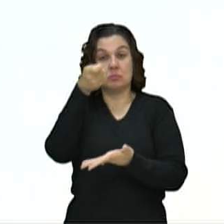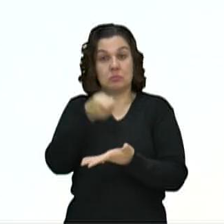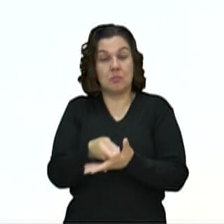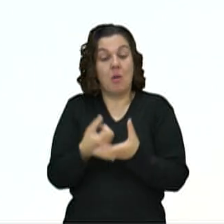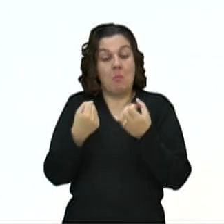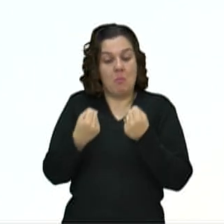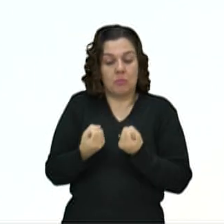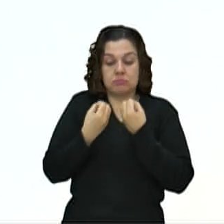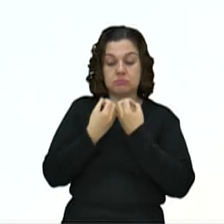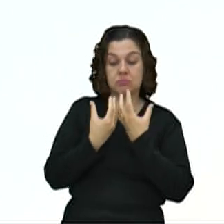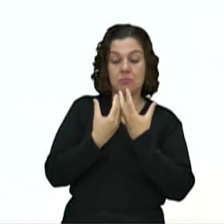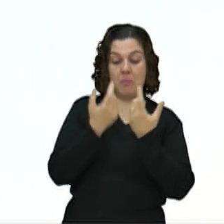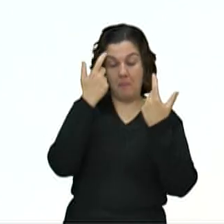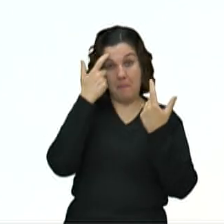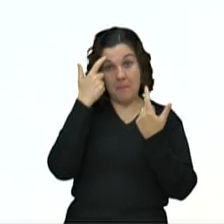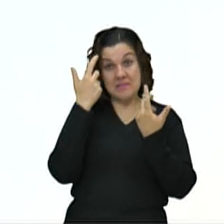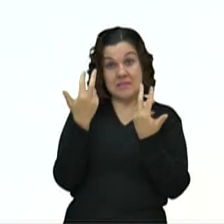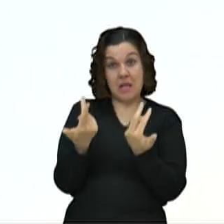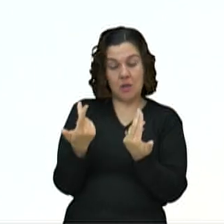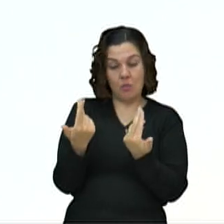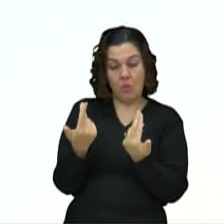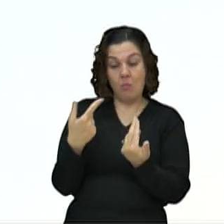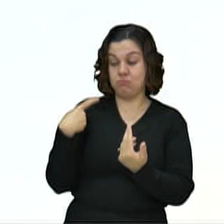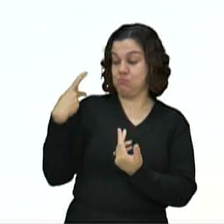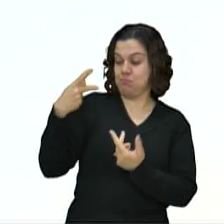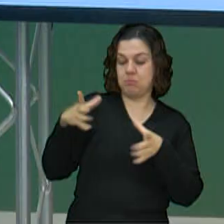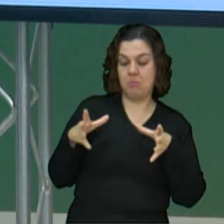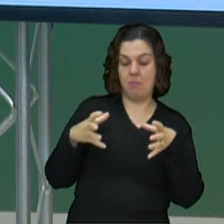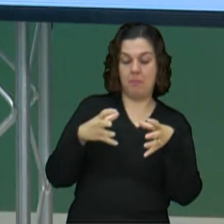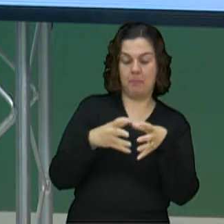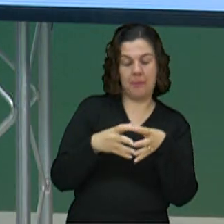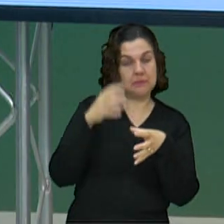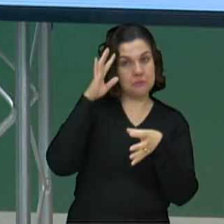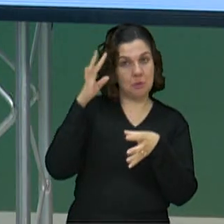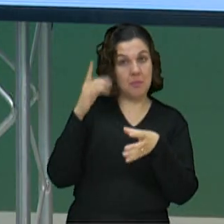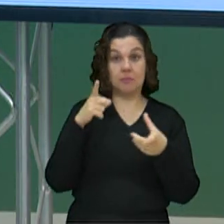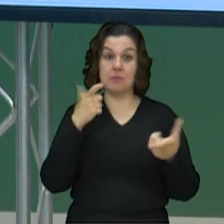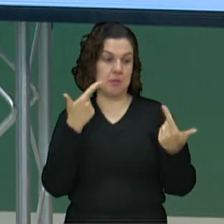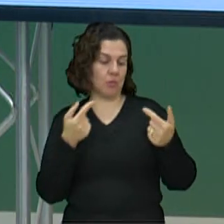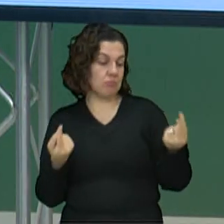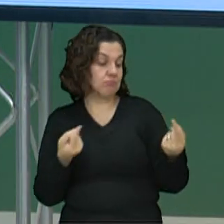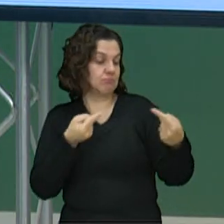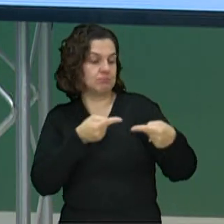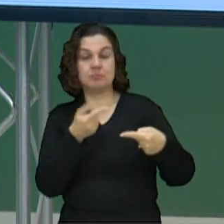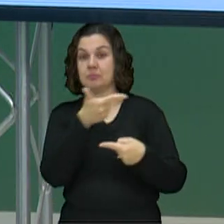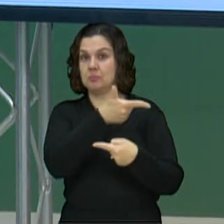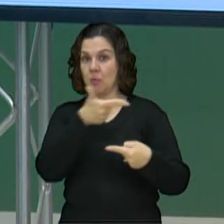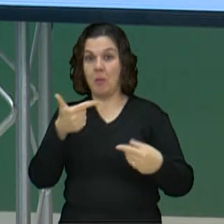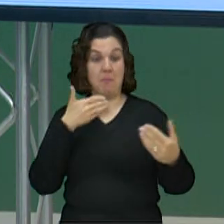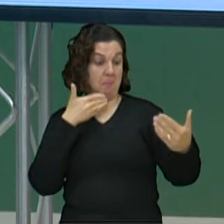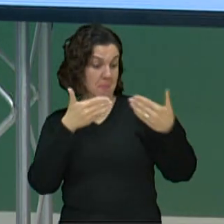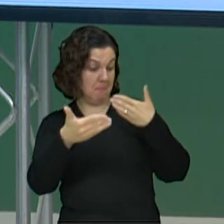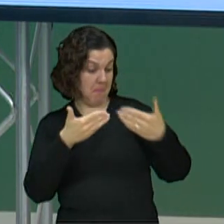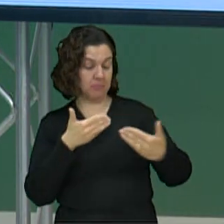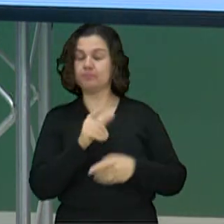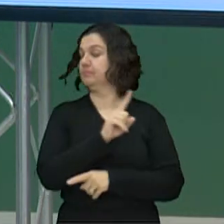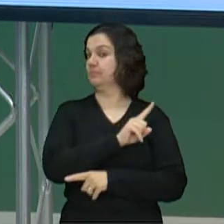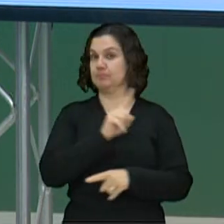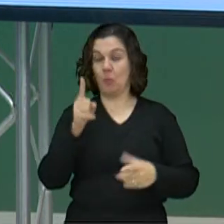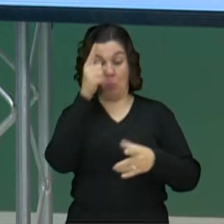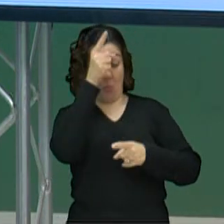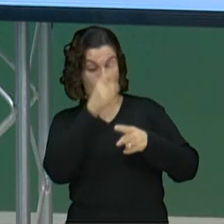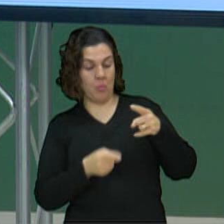se expressar, pensar como o partido pensa. Não há espaço para oposição, para o debate de ideias.